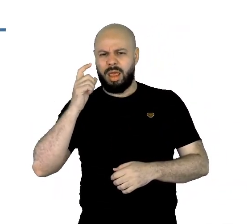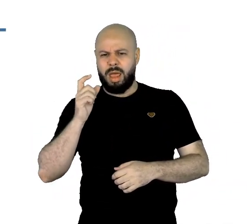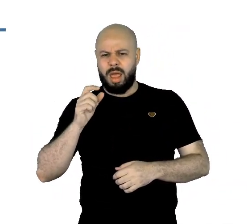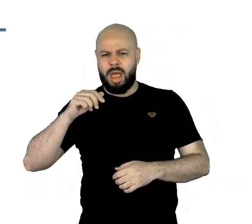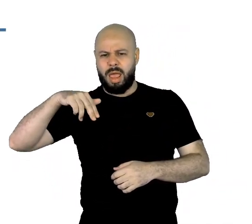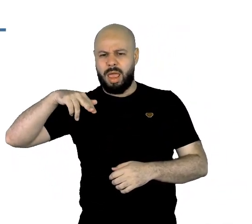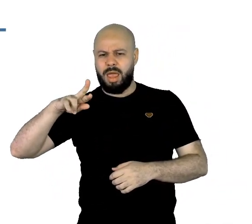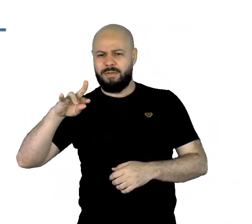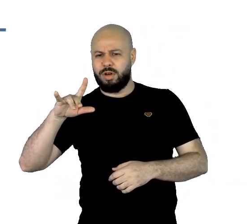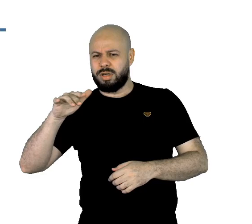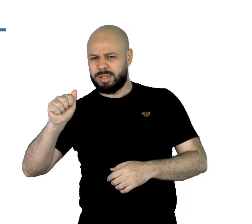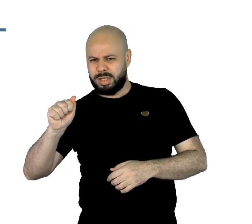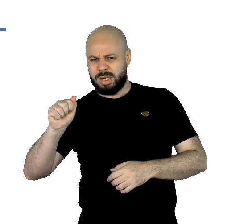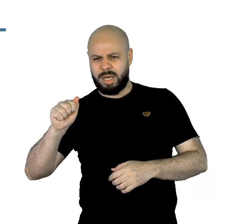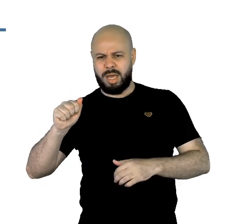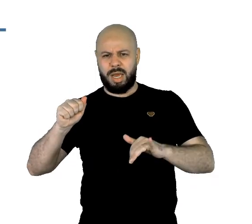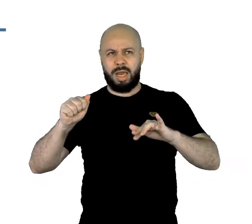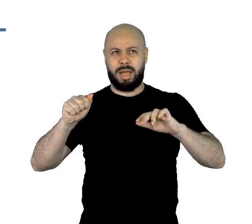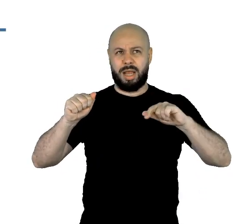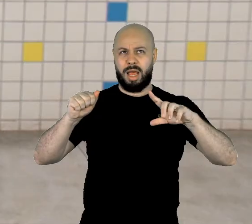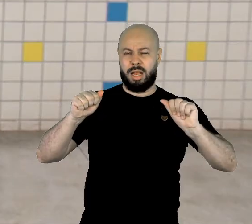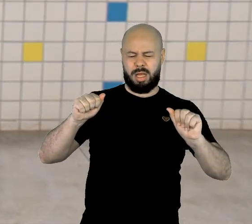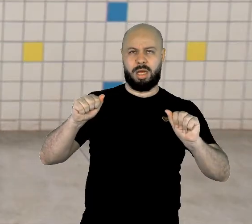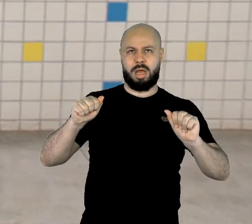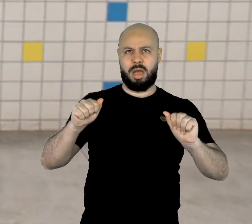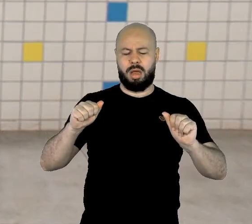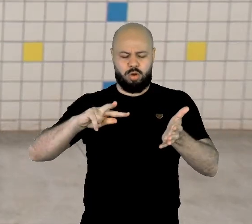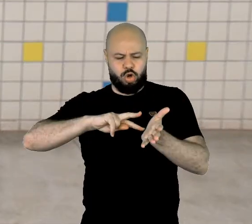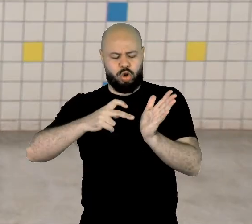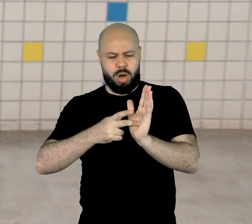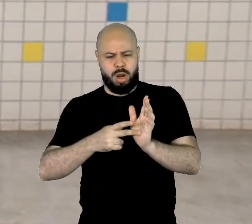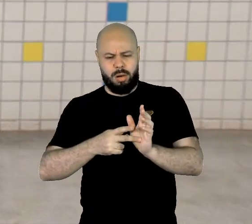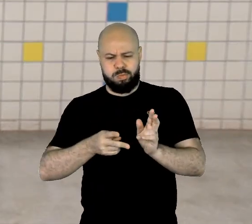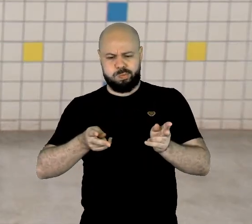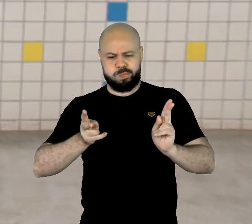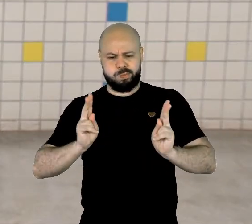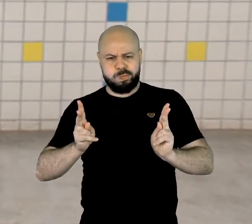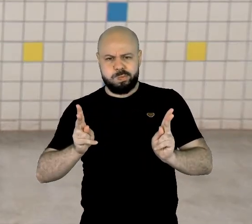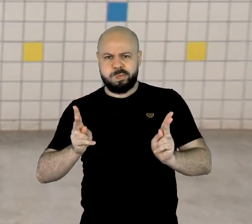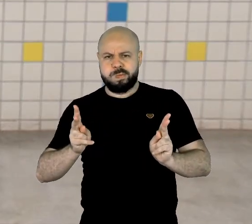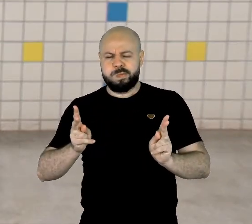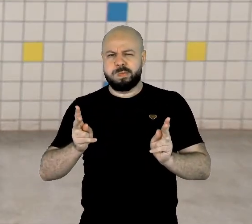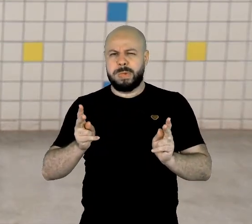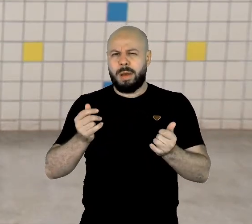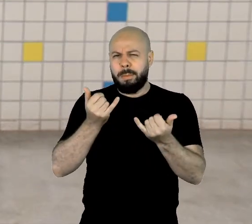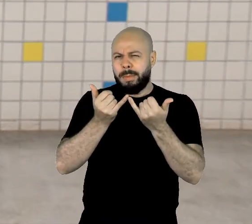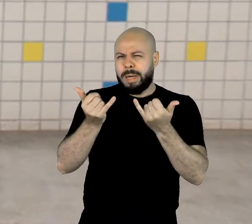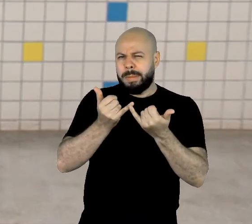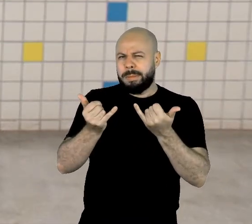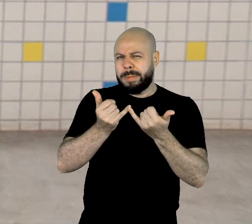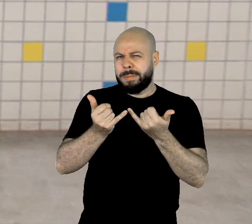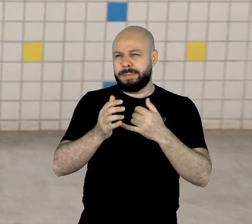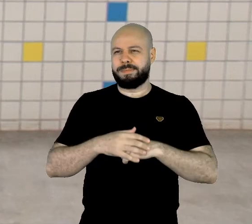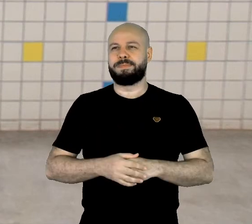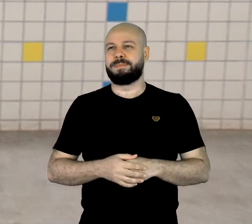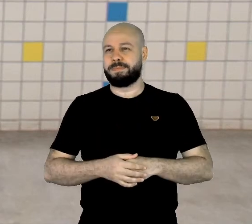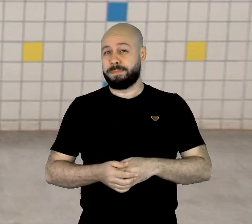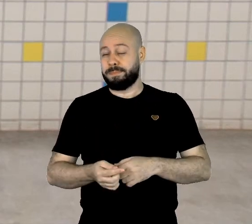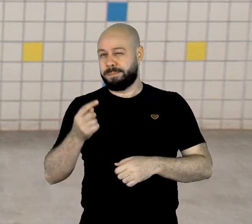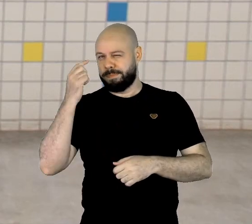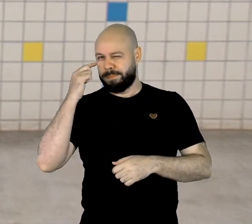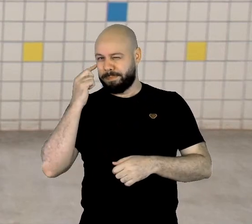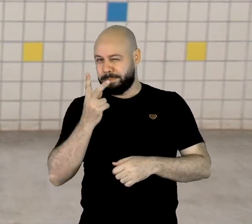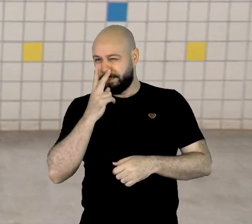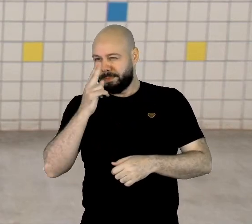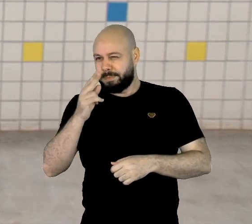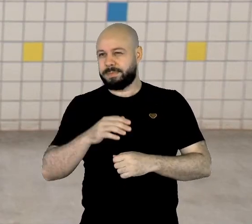irritada têm significados também semelhantes? Os antônimos das duas também são semelhantes? Por quê?